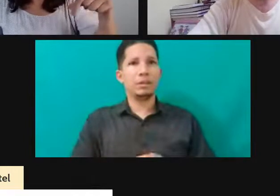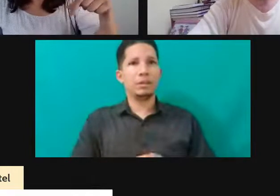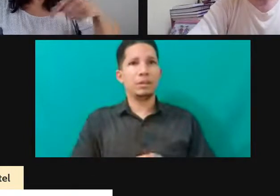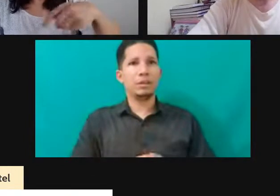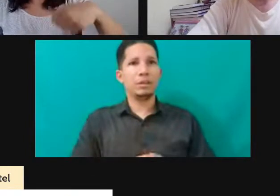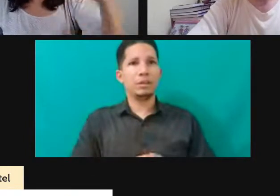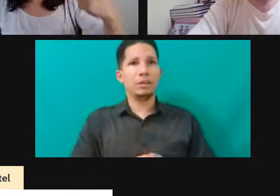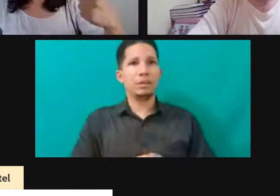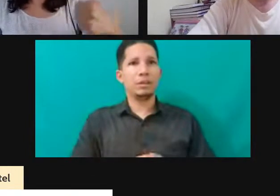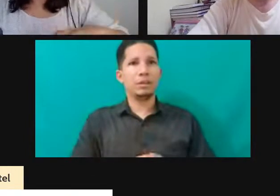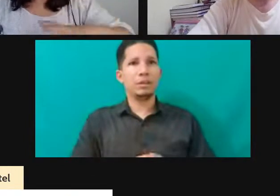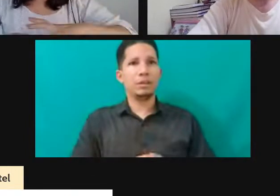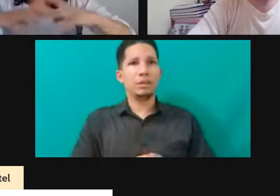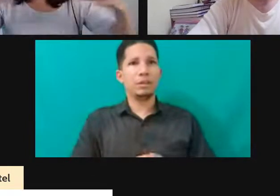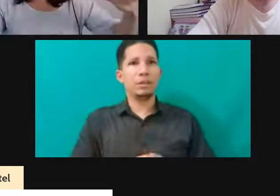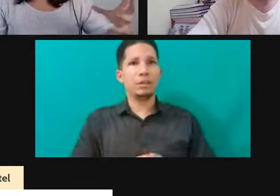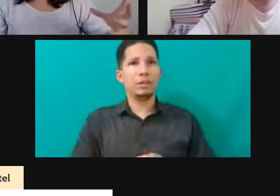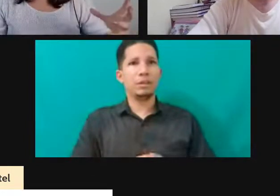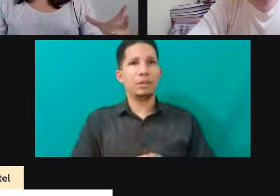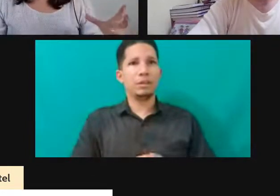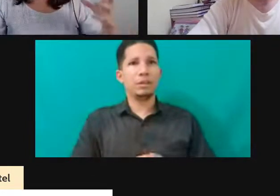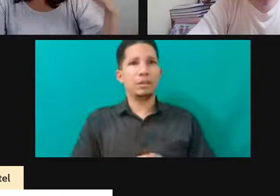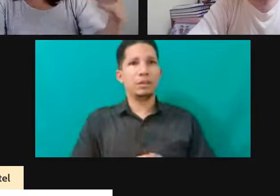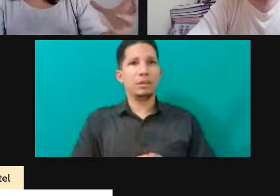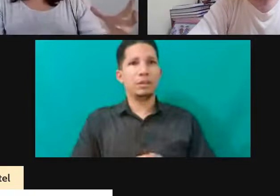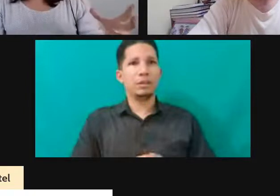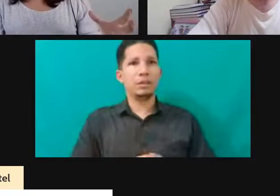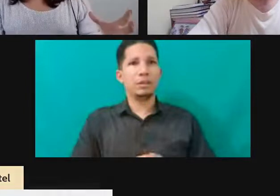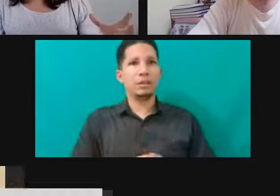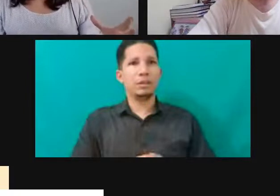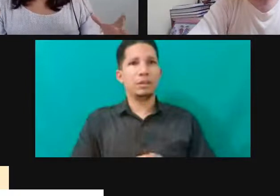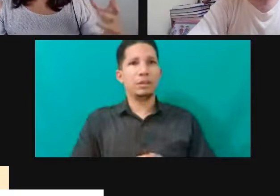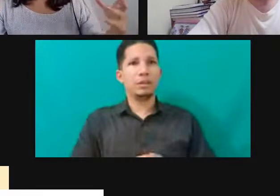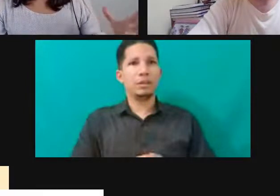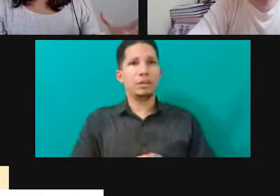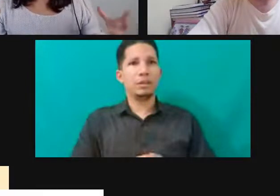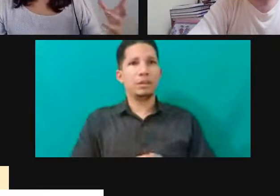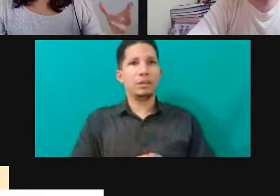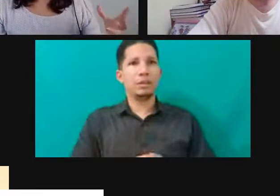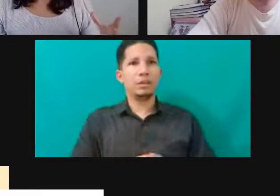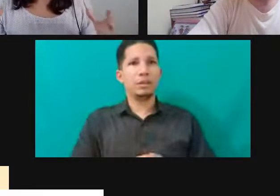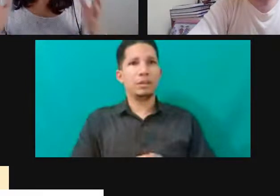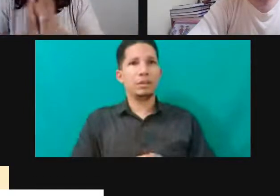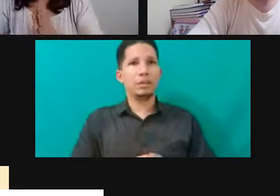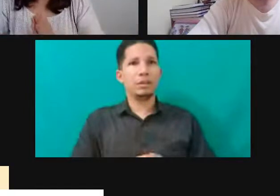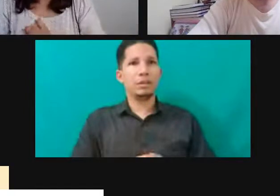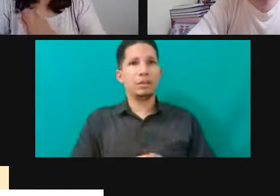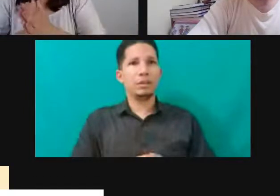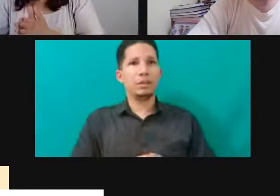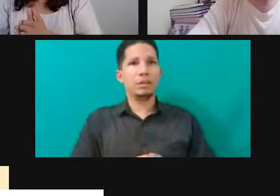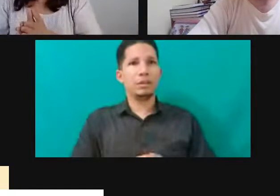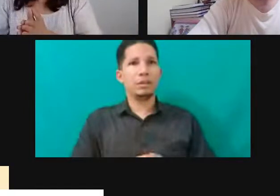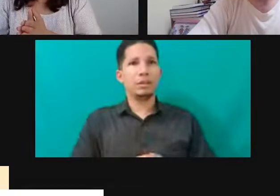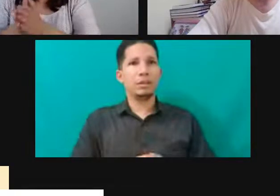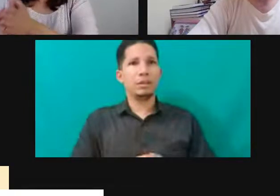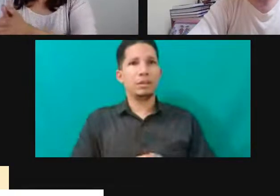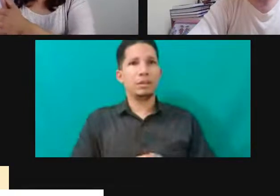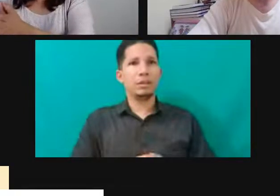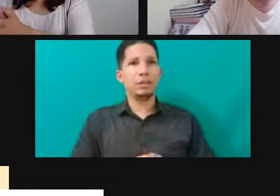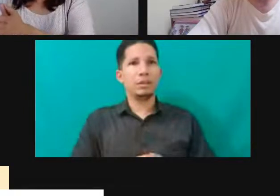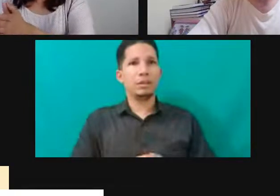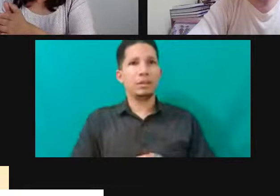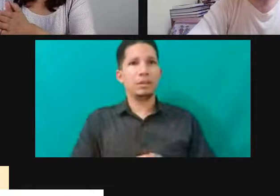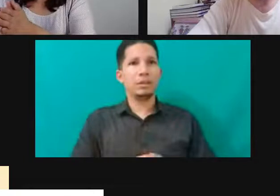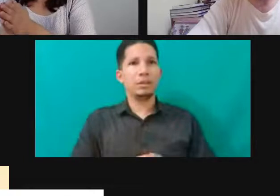ter e voltando, né, na necessidade de você conhecer o contexto, a situação. Você tem que ter consciência que o